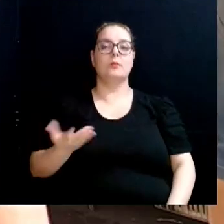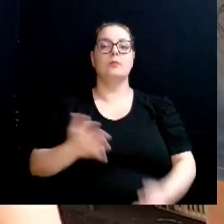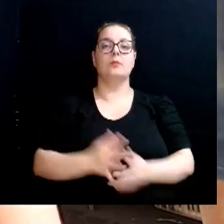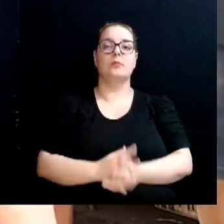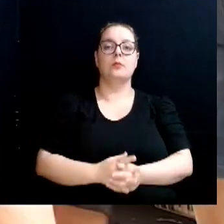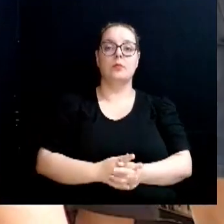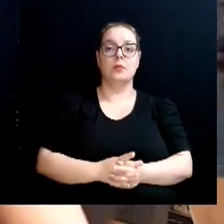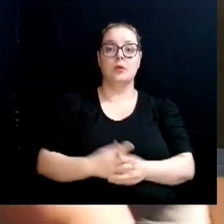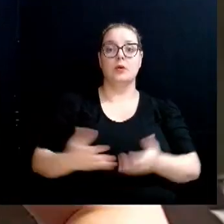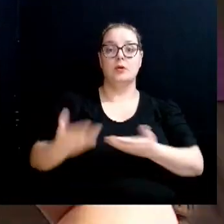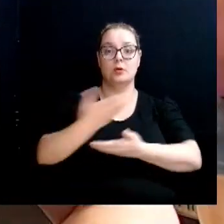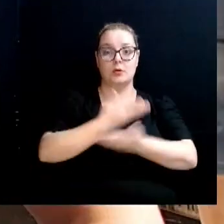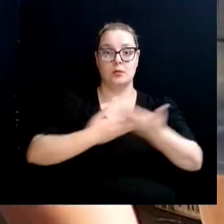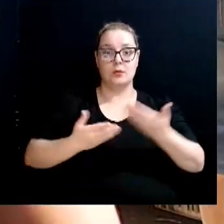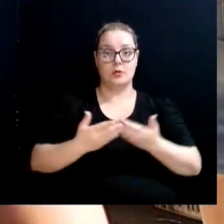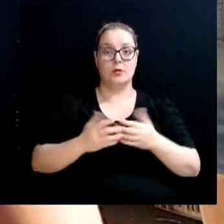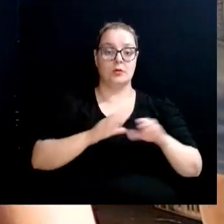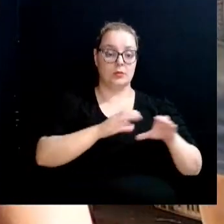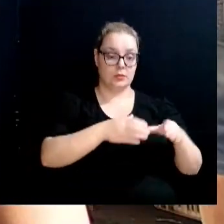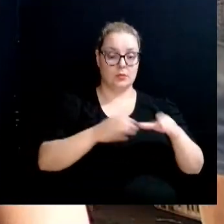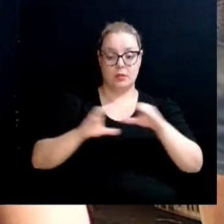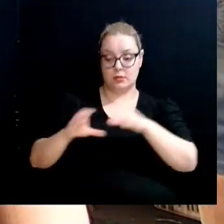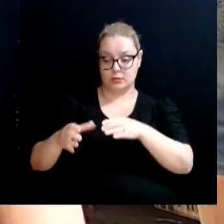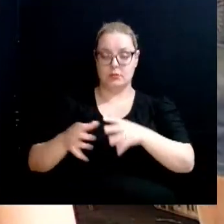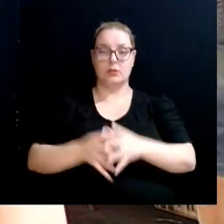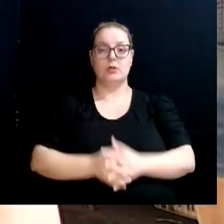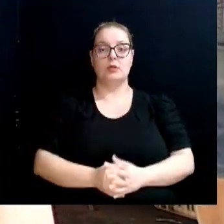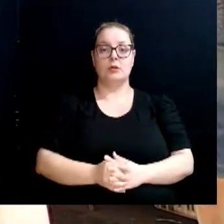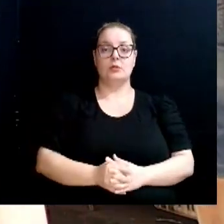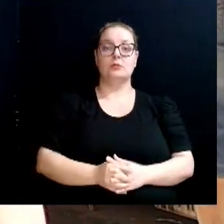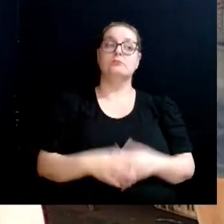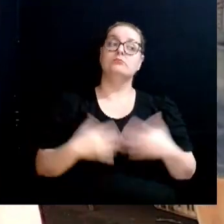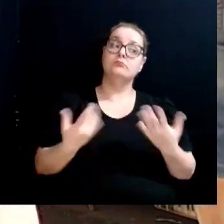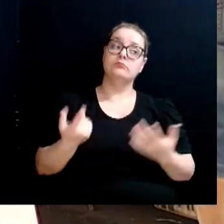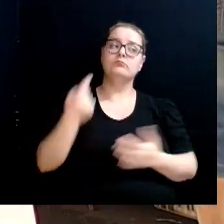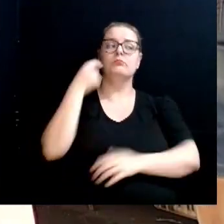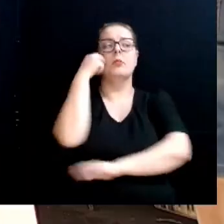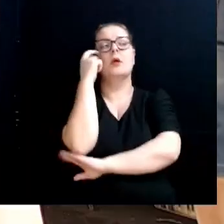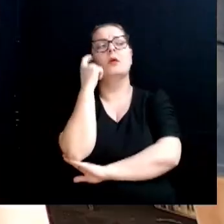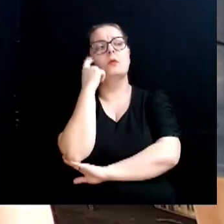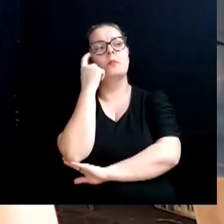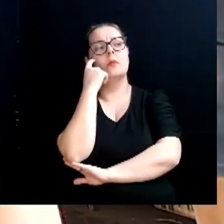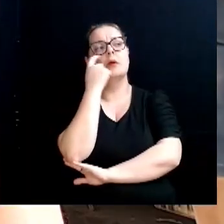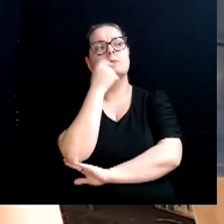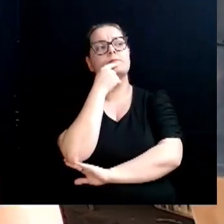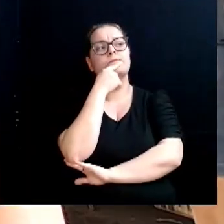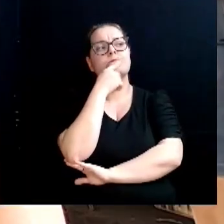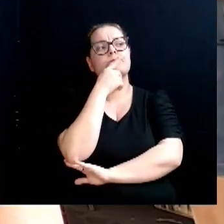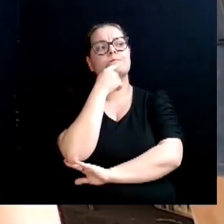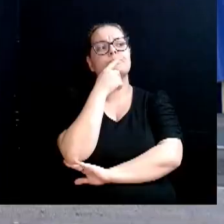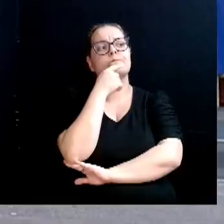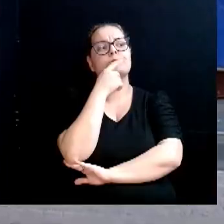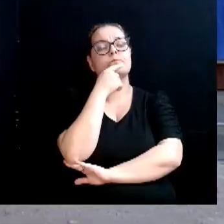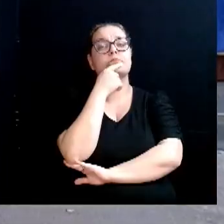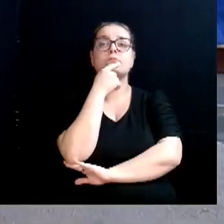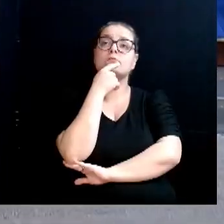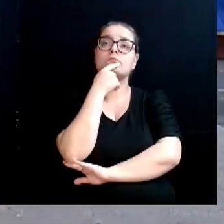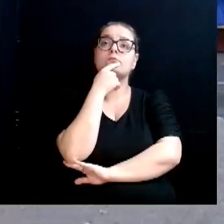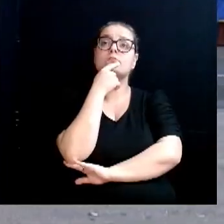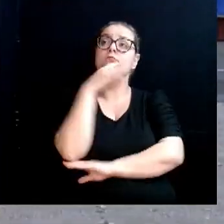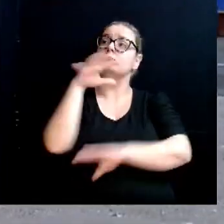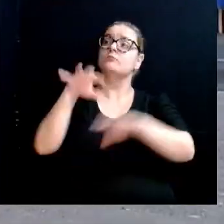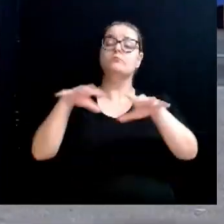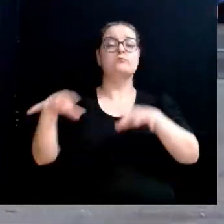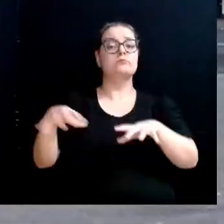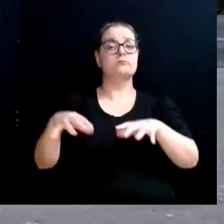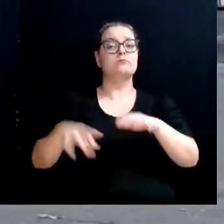entre essas duas comunidades. E a gente pensou no mapeamento das feiras de Campinas e na divulgação,